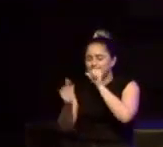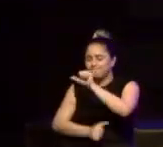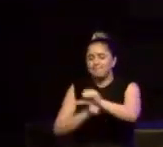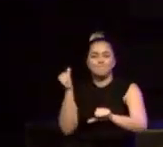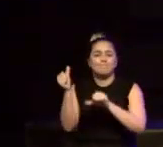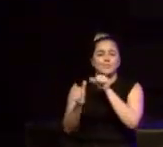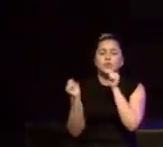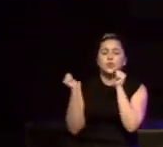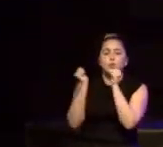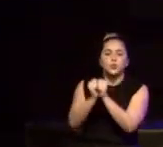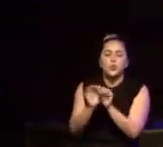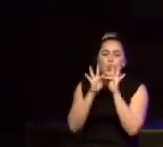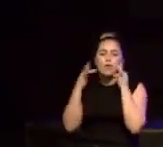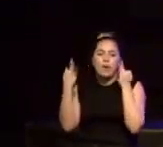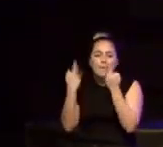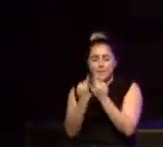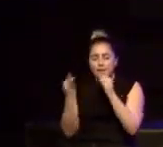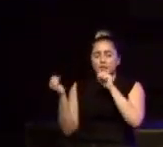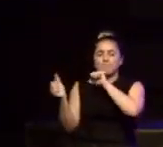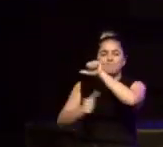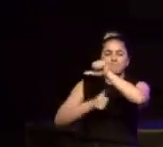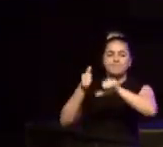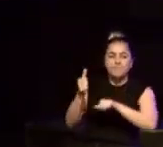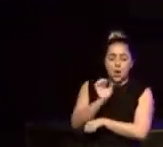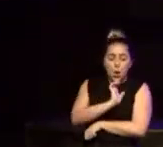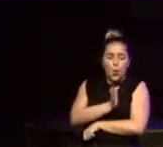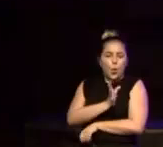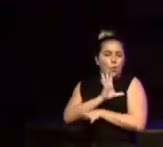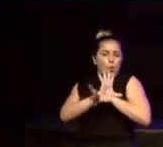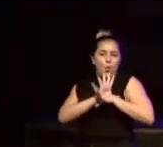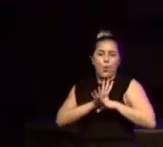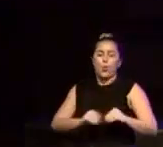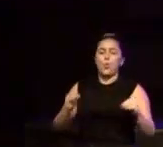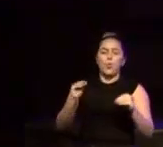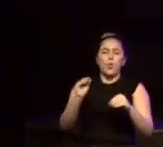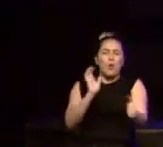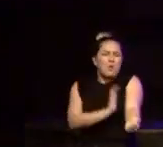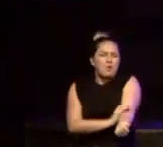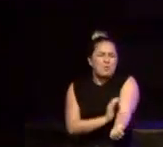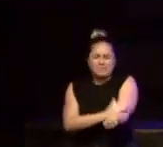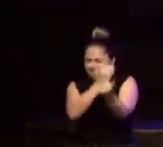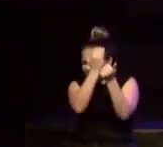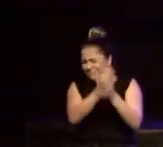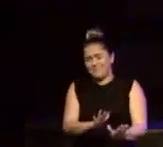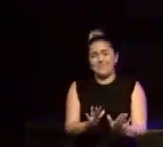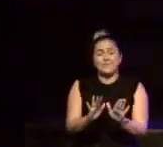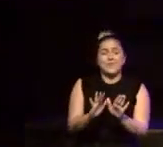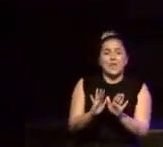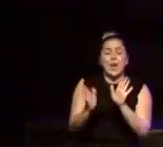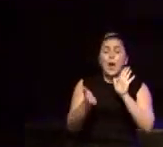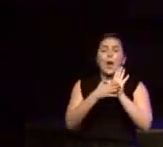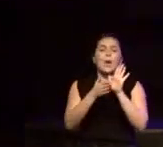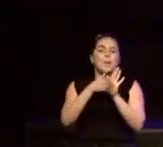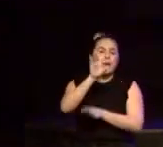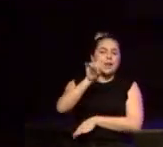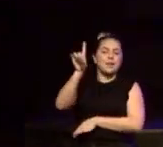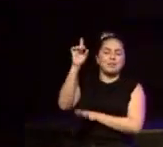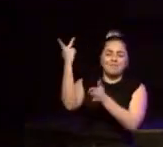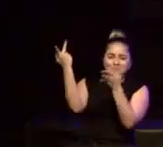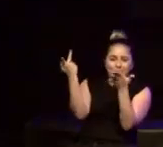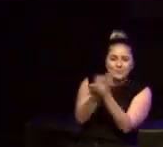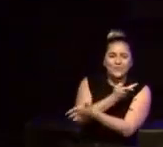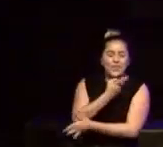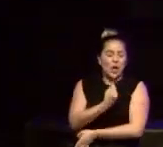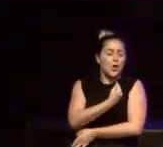estamos juntos, famílias são restauradas, corações são curados, vícios têm sido quebrados, propósito de Deus é realizado, vidas têm